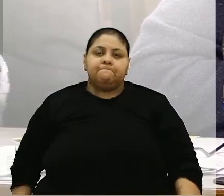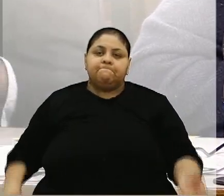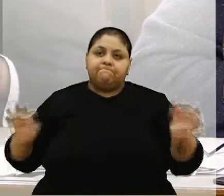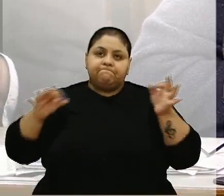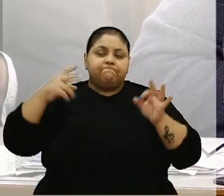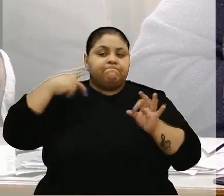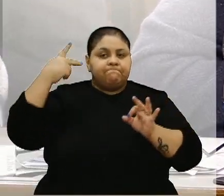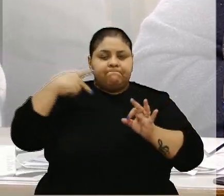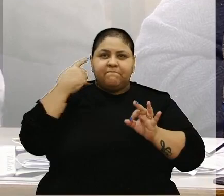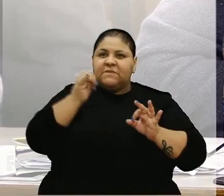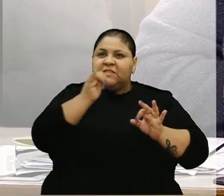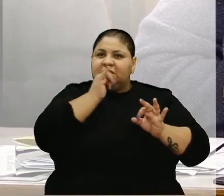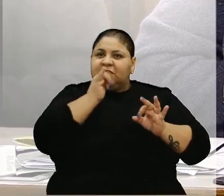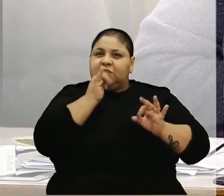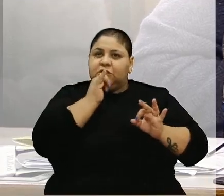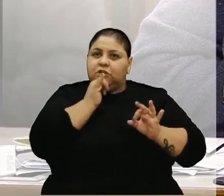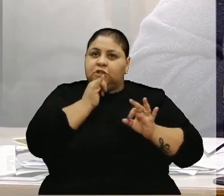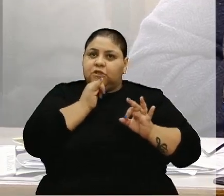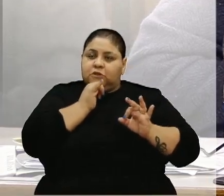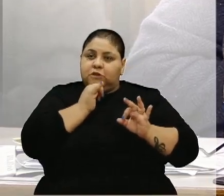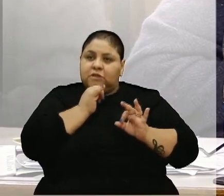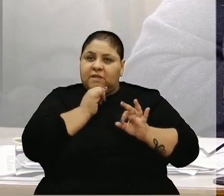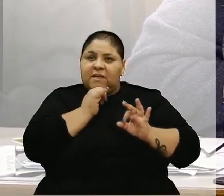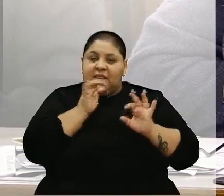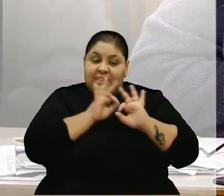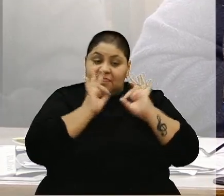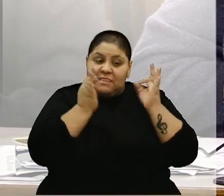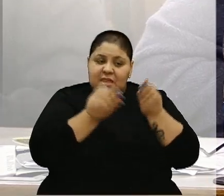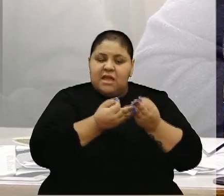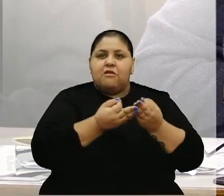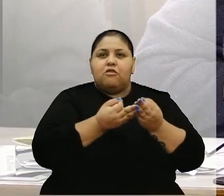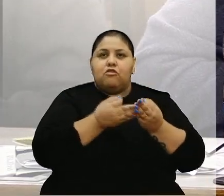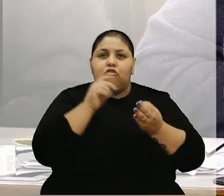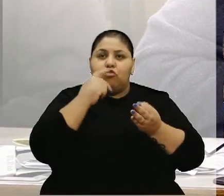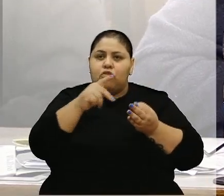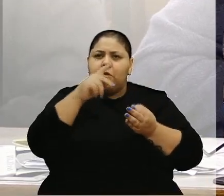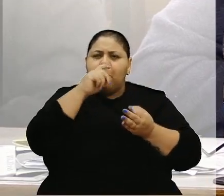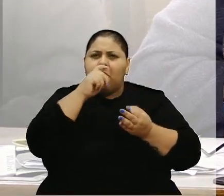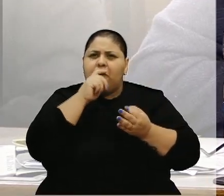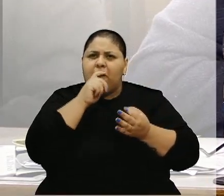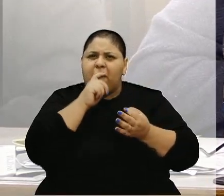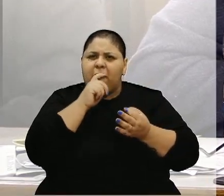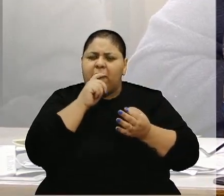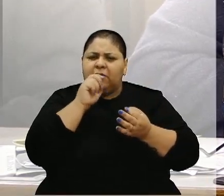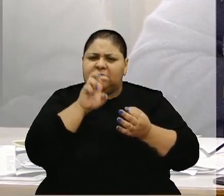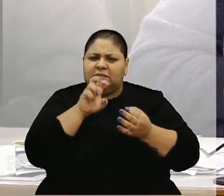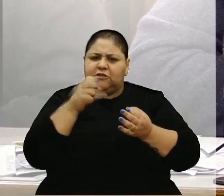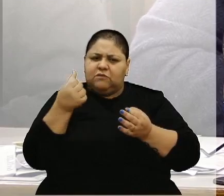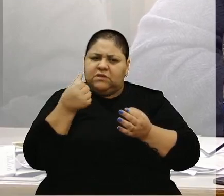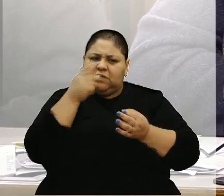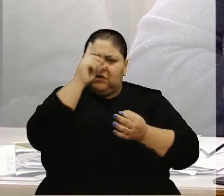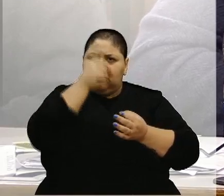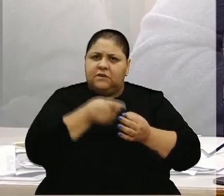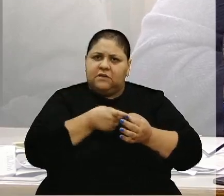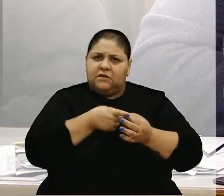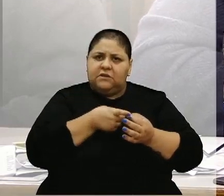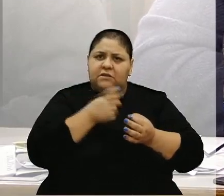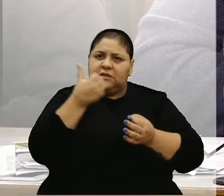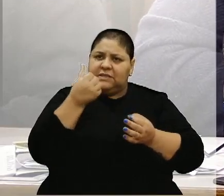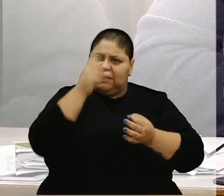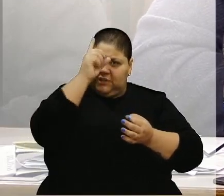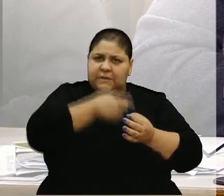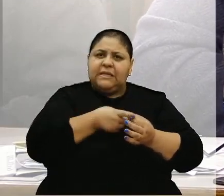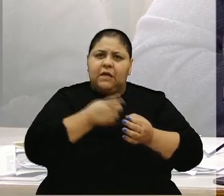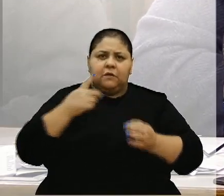teu exemplo, tu traz de berço, tu traz de casa. Teu pai também foi um vereador, acho que com 5, 6 mandatos, né, 6 mandatos de